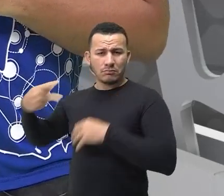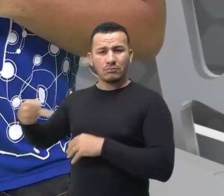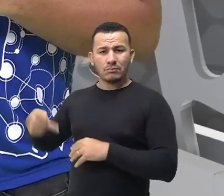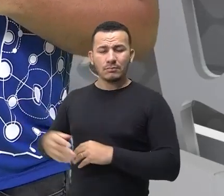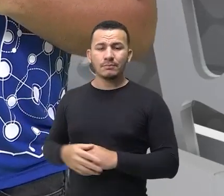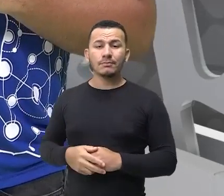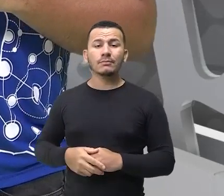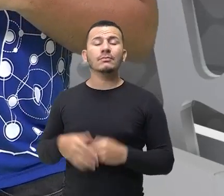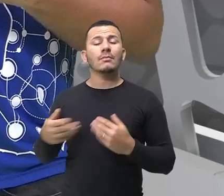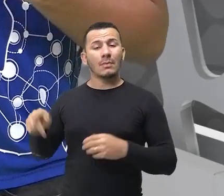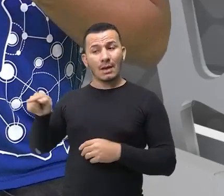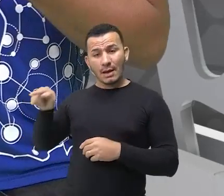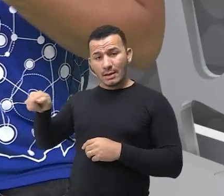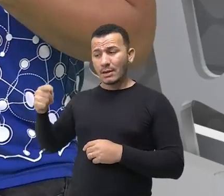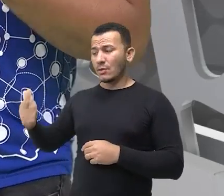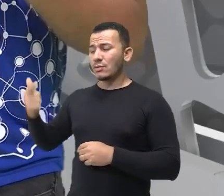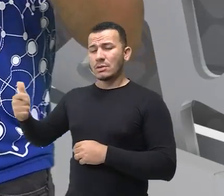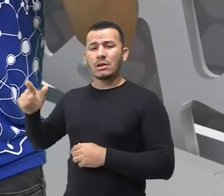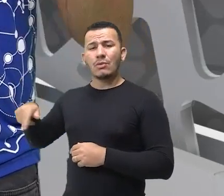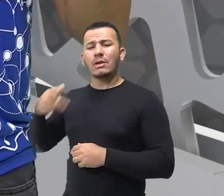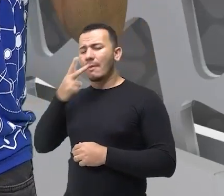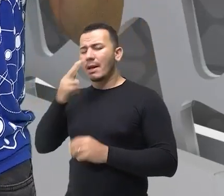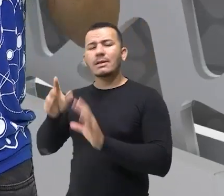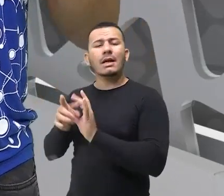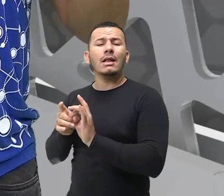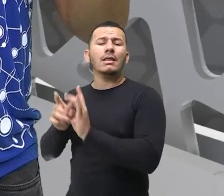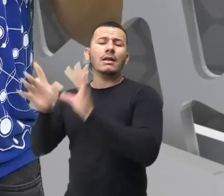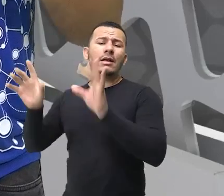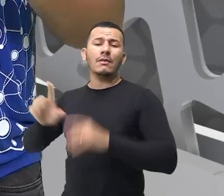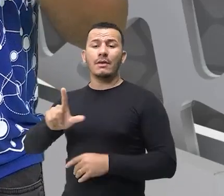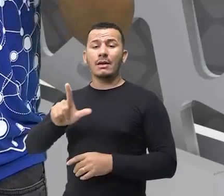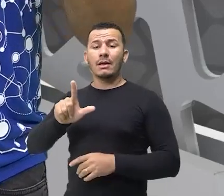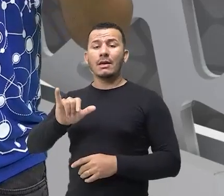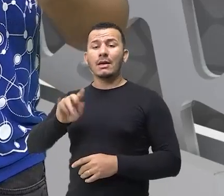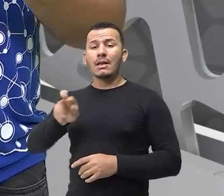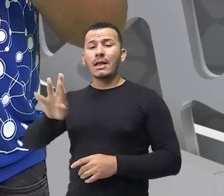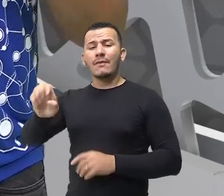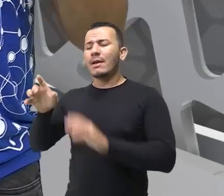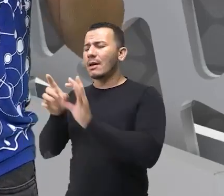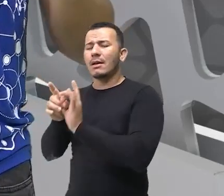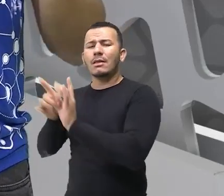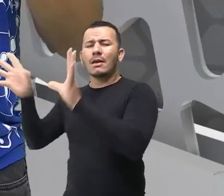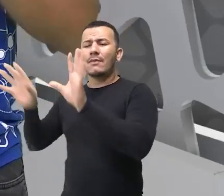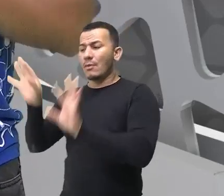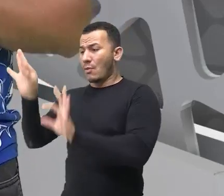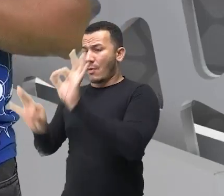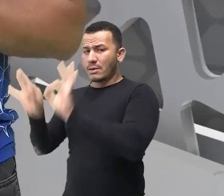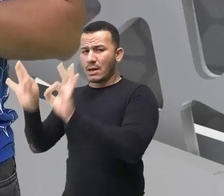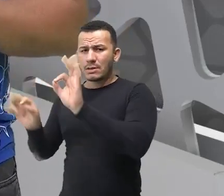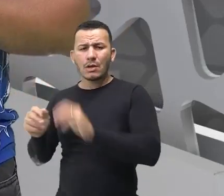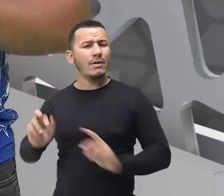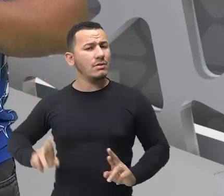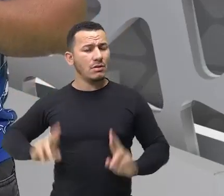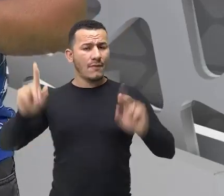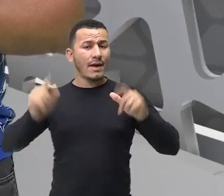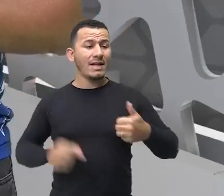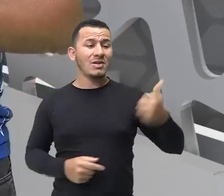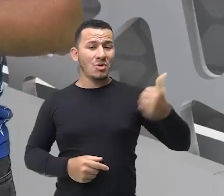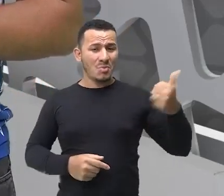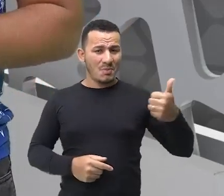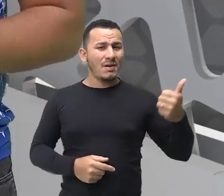uma forma que nós vamos chamar de uma forma mais livre. Observem que a organização é completamente diferente do nosso